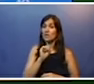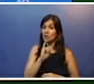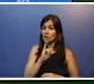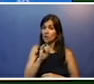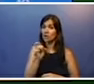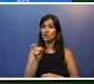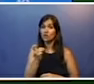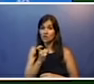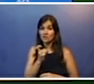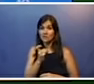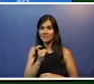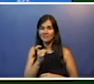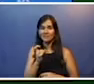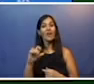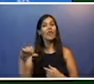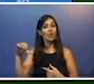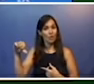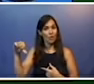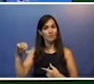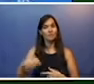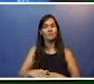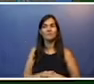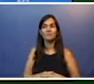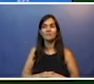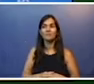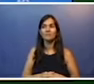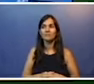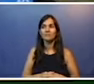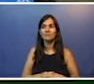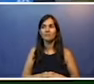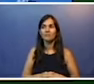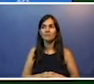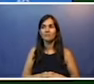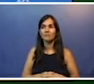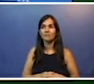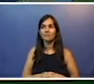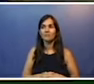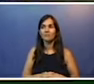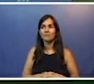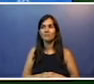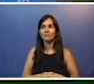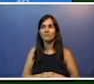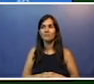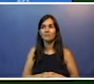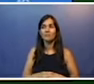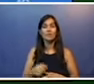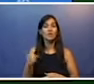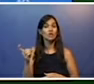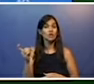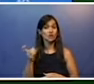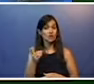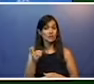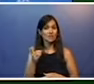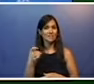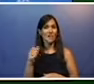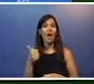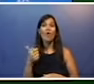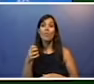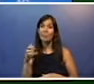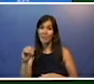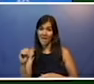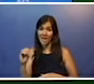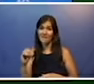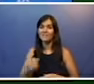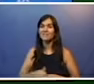subtraio uma unidade, então fica 9. Então, aqui nós temos o número 9, certo? O X representa o